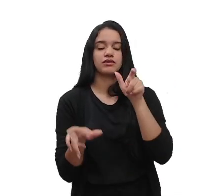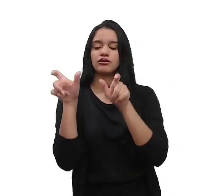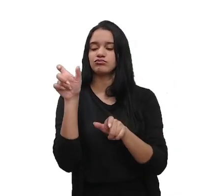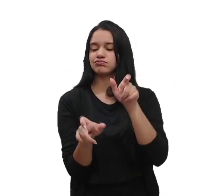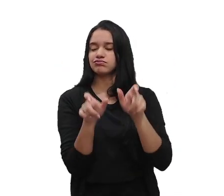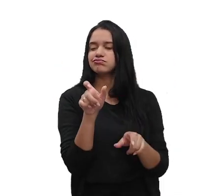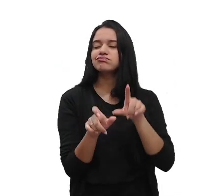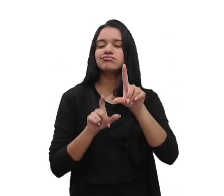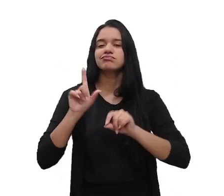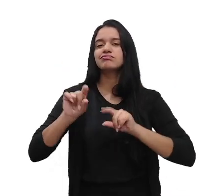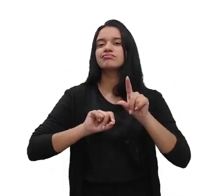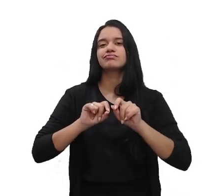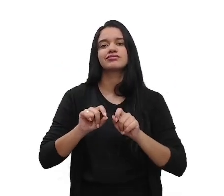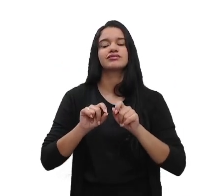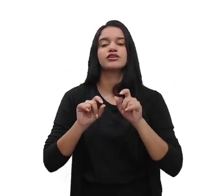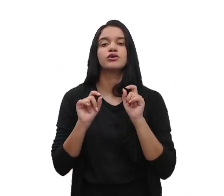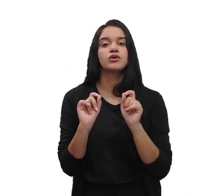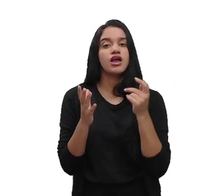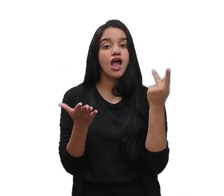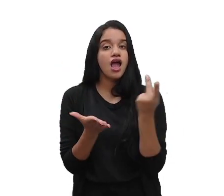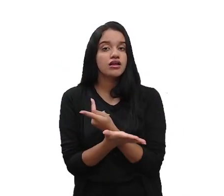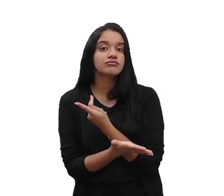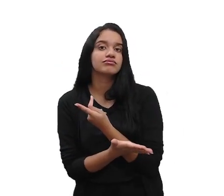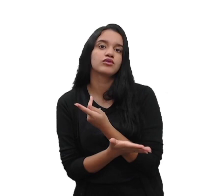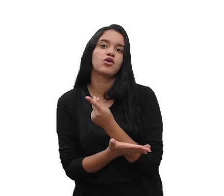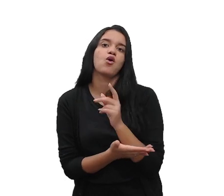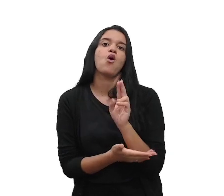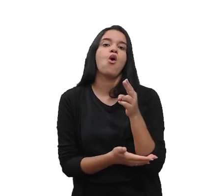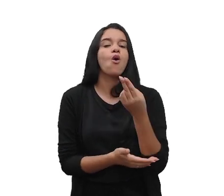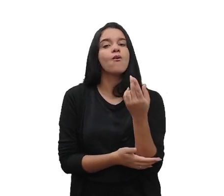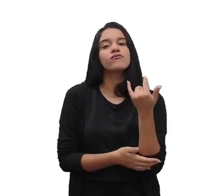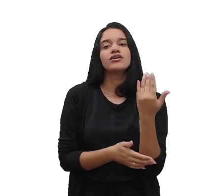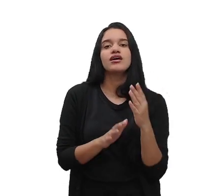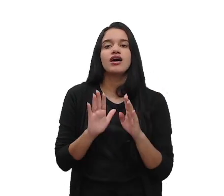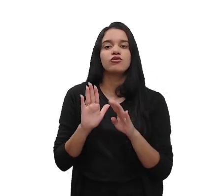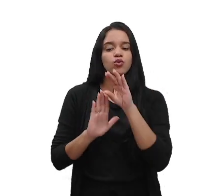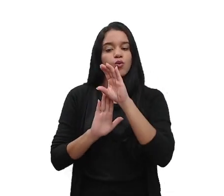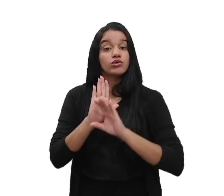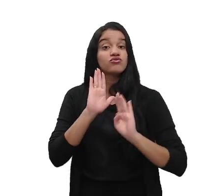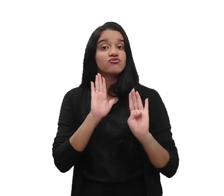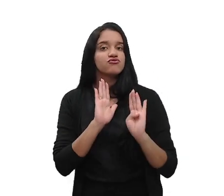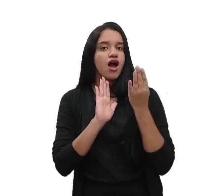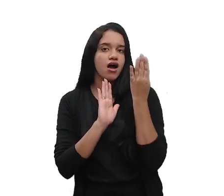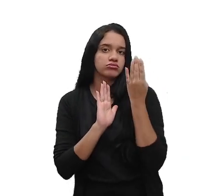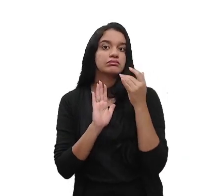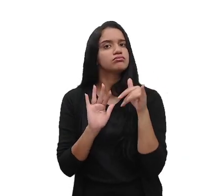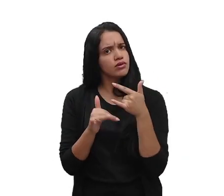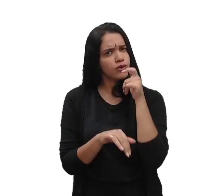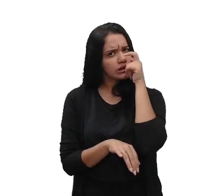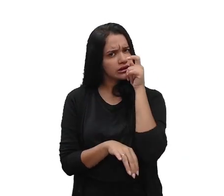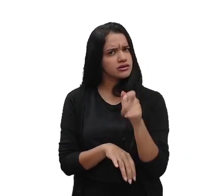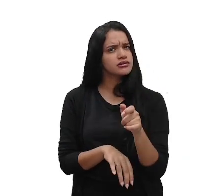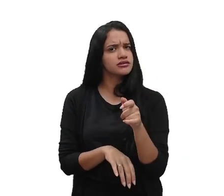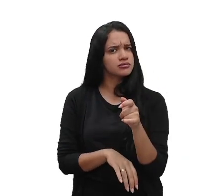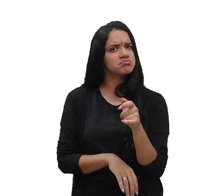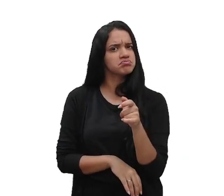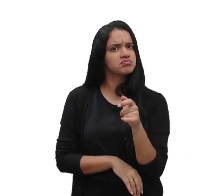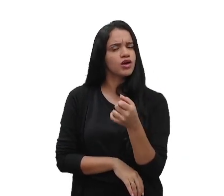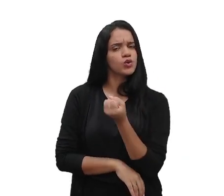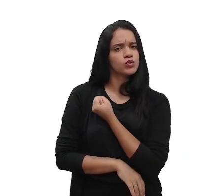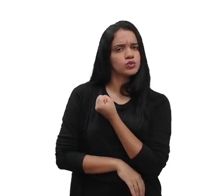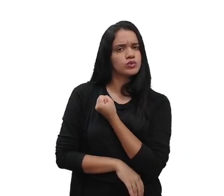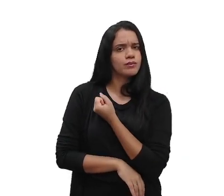candidatas, por inconsistências ou falsificações em seus currículos. Olha que interessante, minha gente. É um número bem